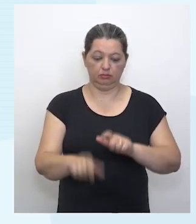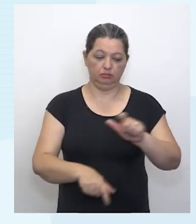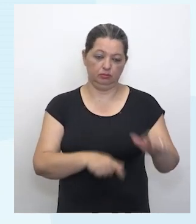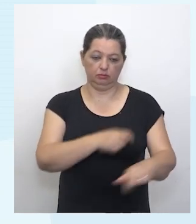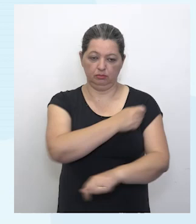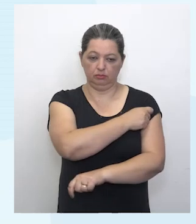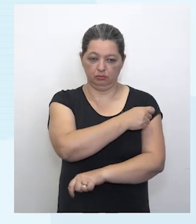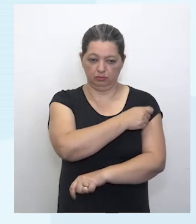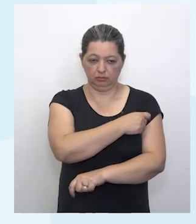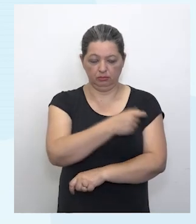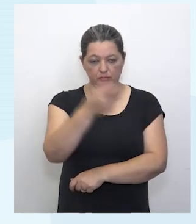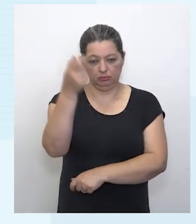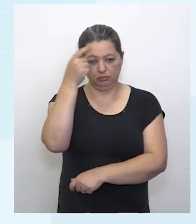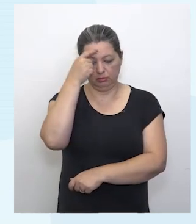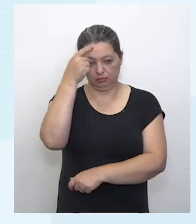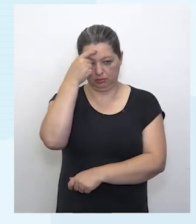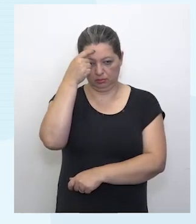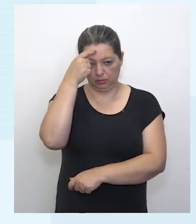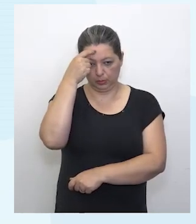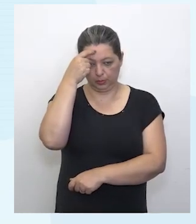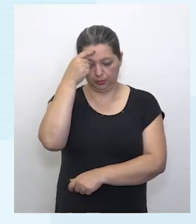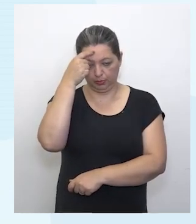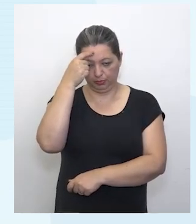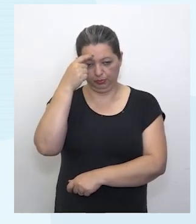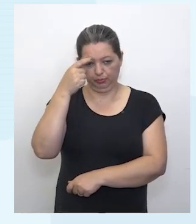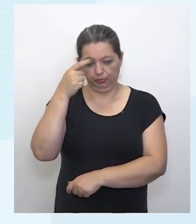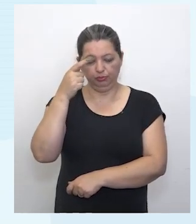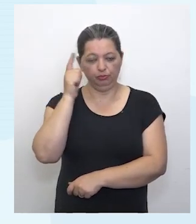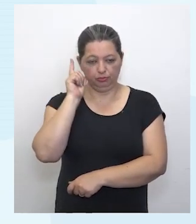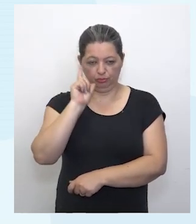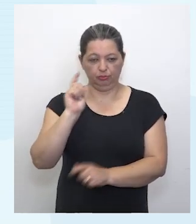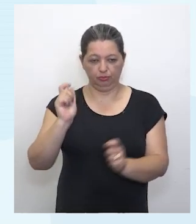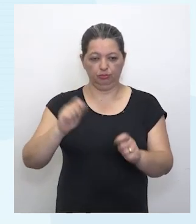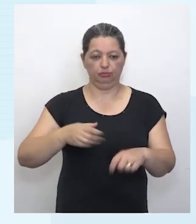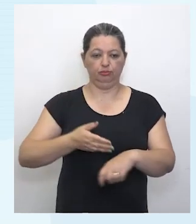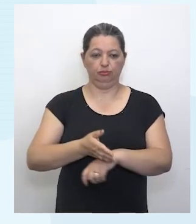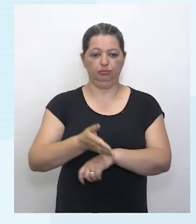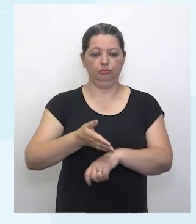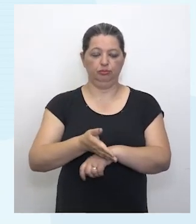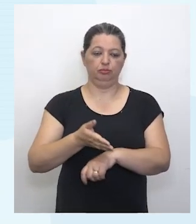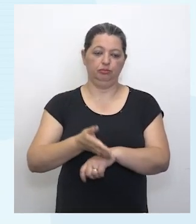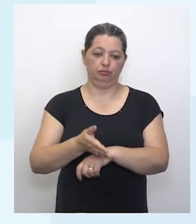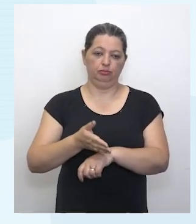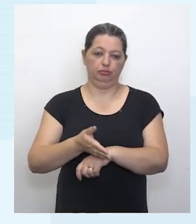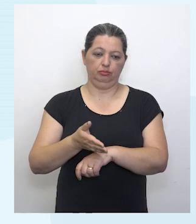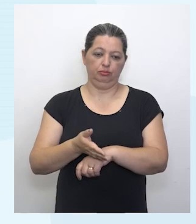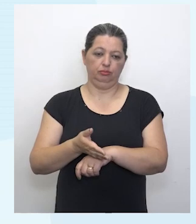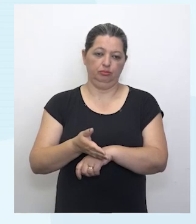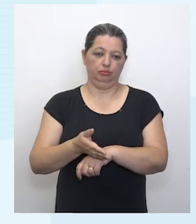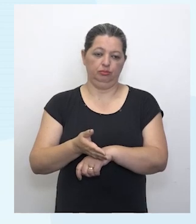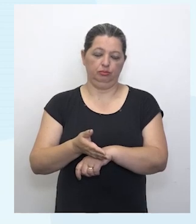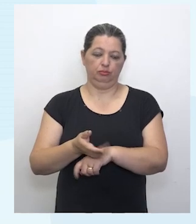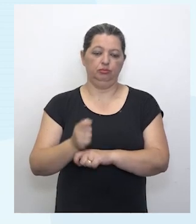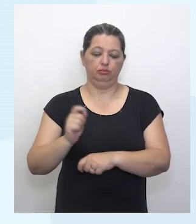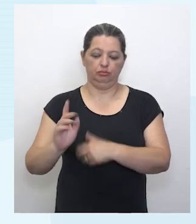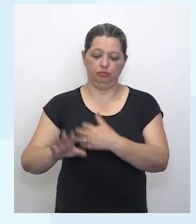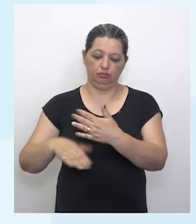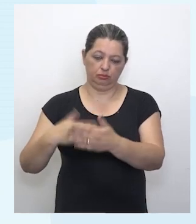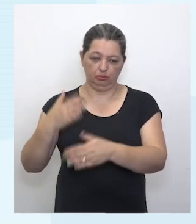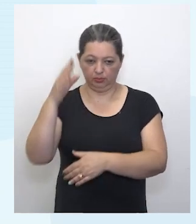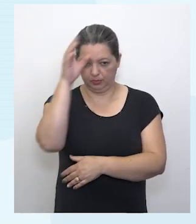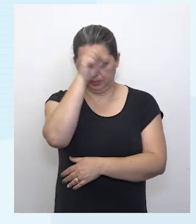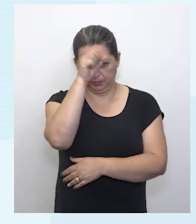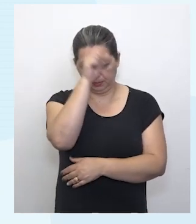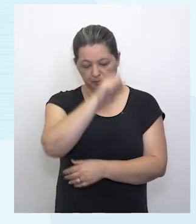tenham consciência e sejam participativos ou participantes ativos no processo de aprendizagem.